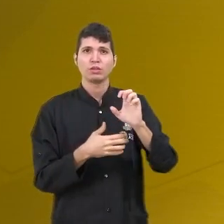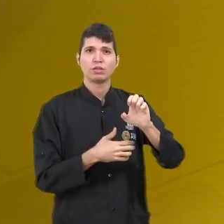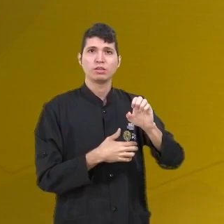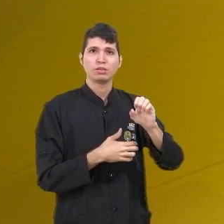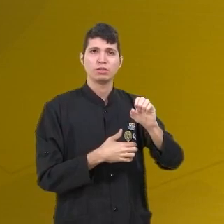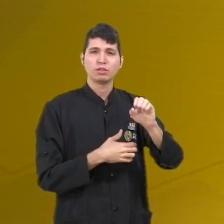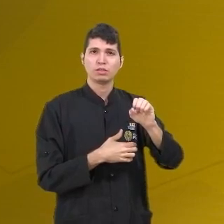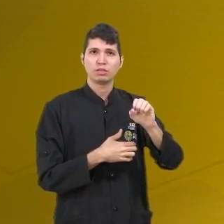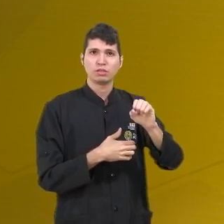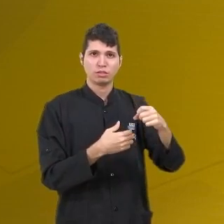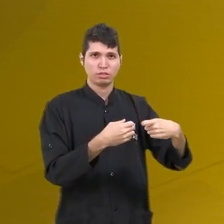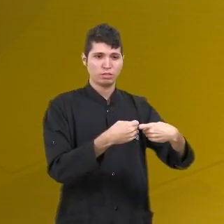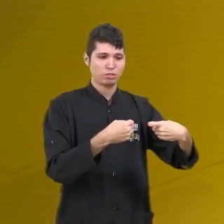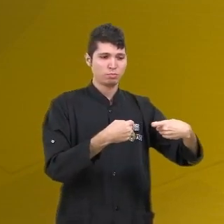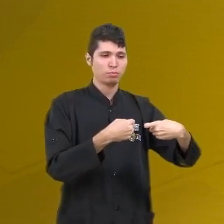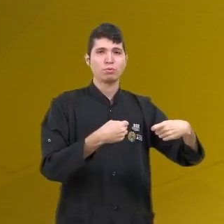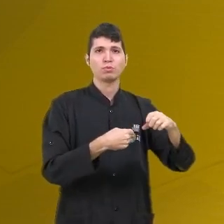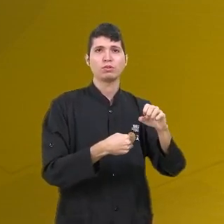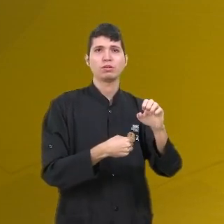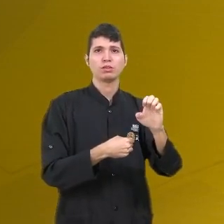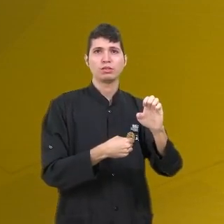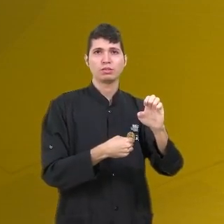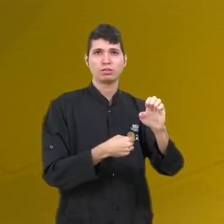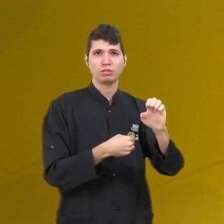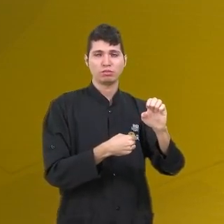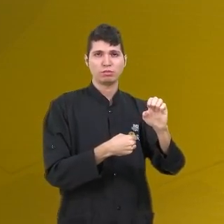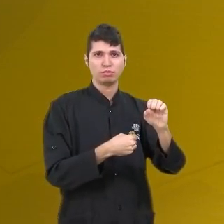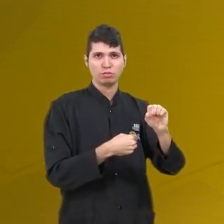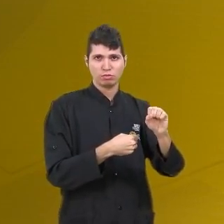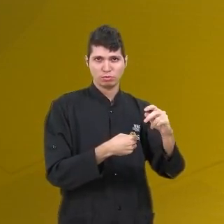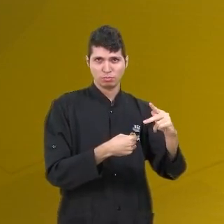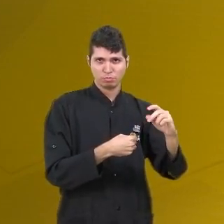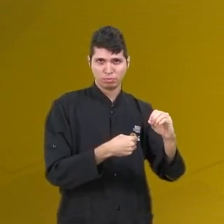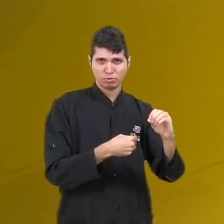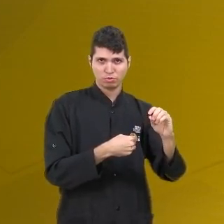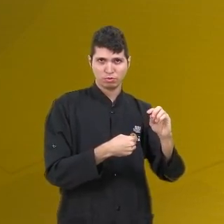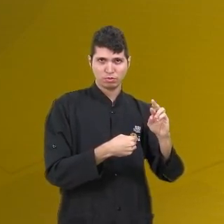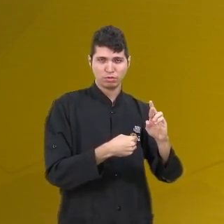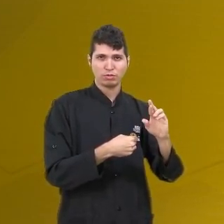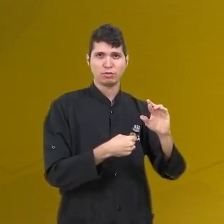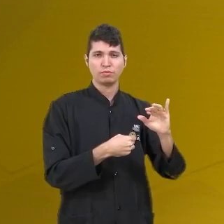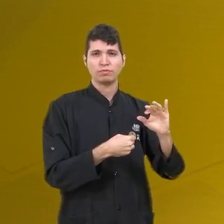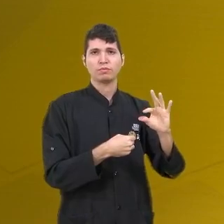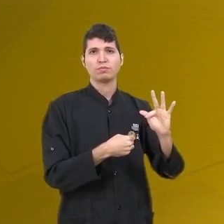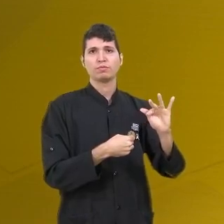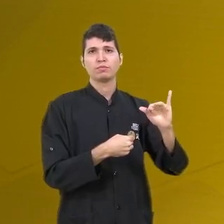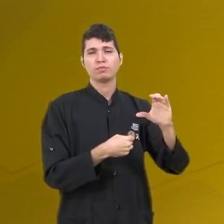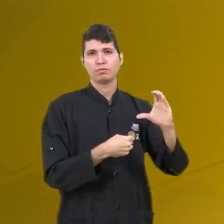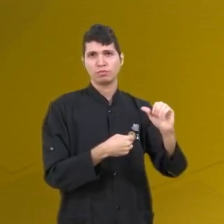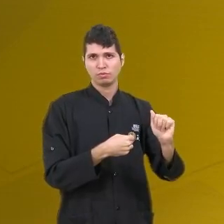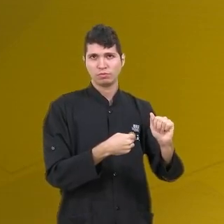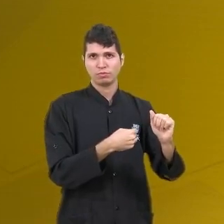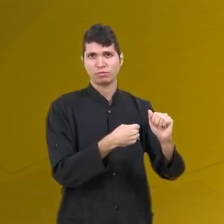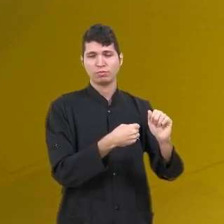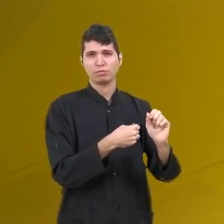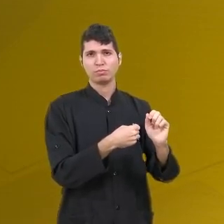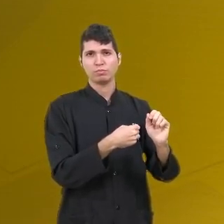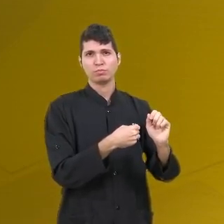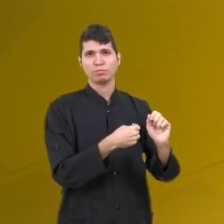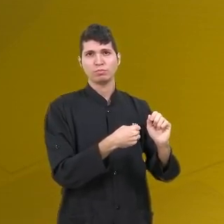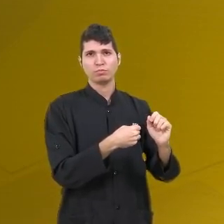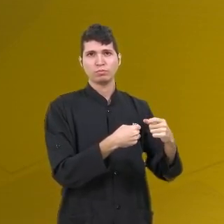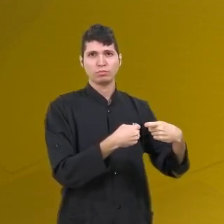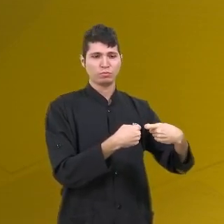esporofítica, é quando o indivíduo que mais está em evidência, o que a gente está vendo ali, é o indivíduo que se originou